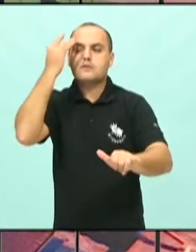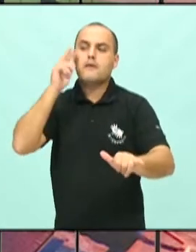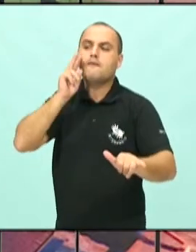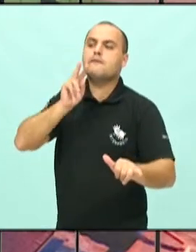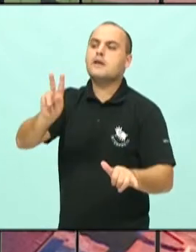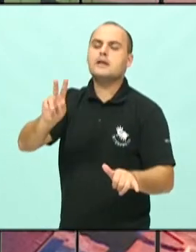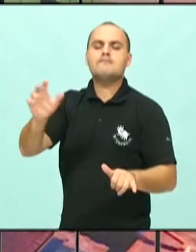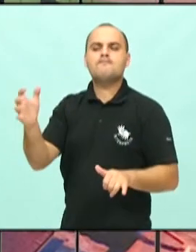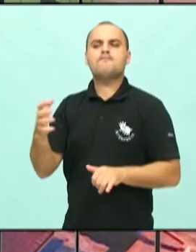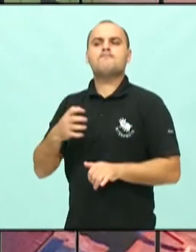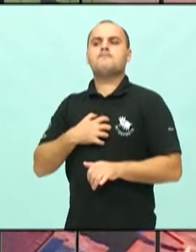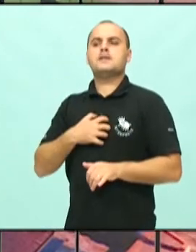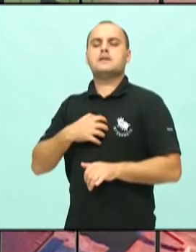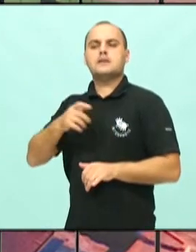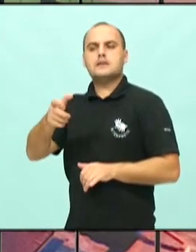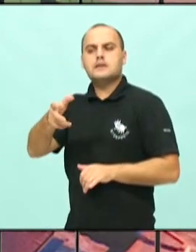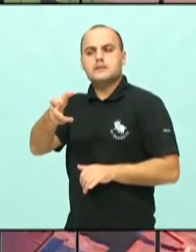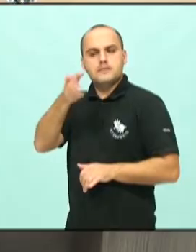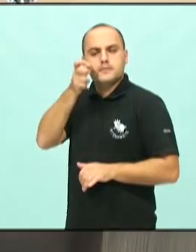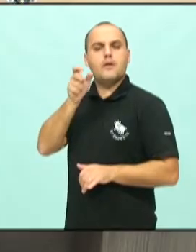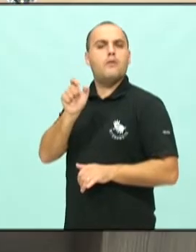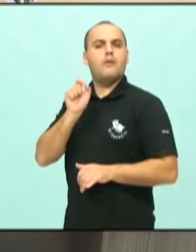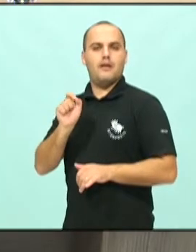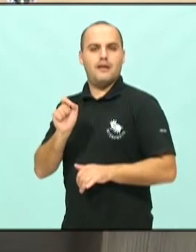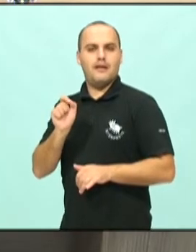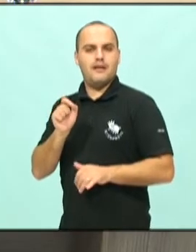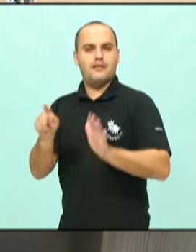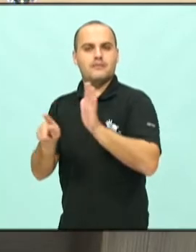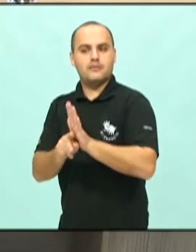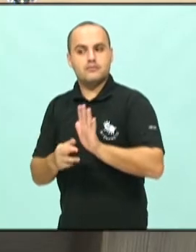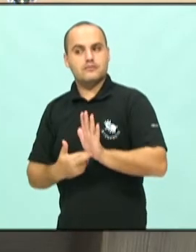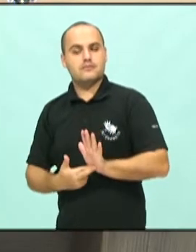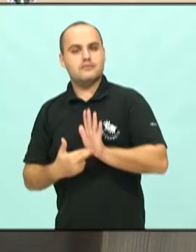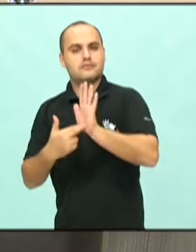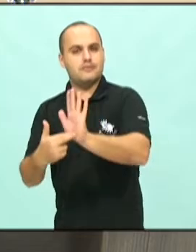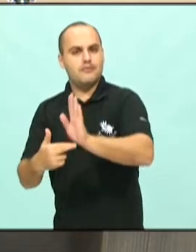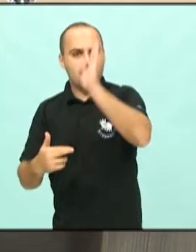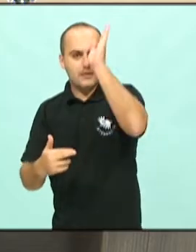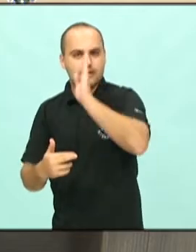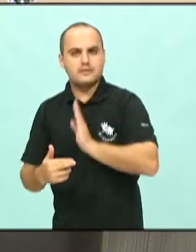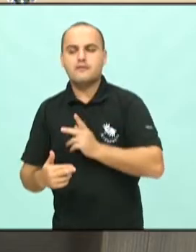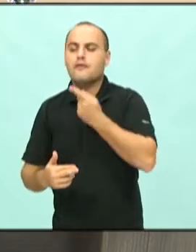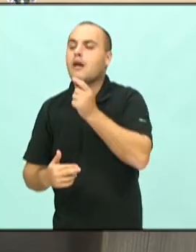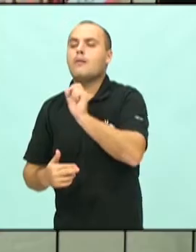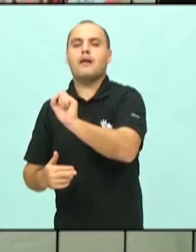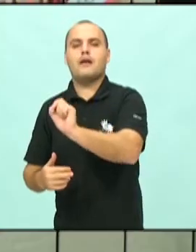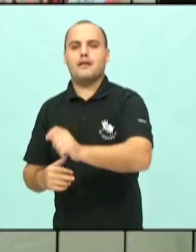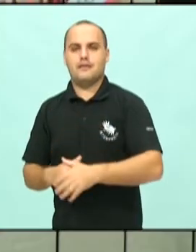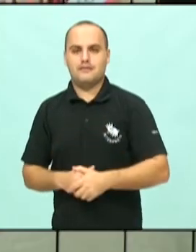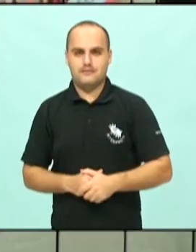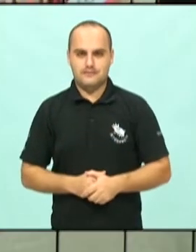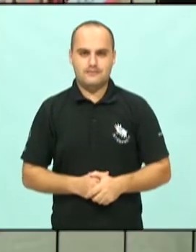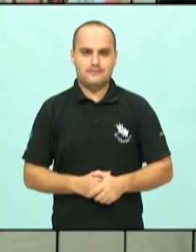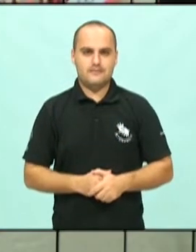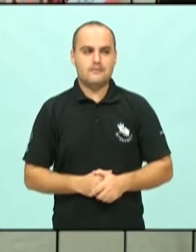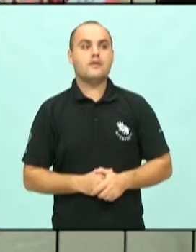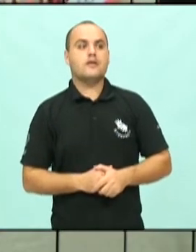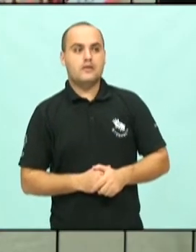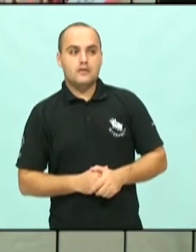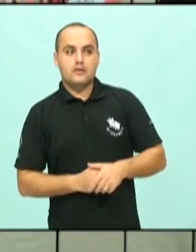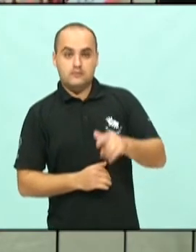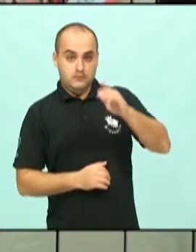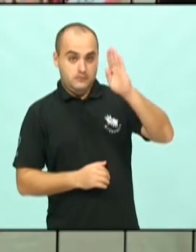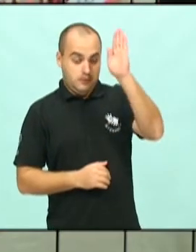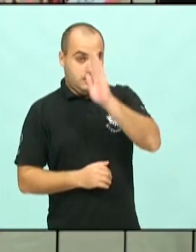que eles falam a respeito do trabalho feito no Brasil no violão? O violão brasileiro ele tem uma força muito